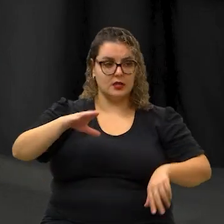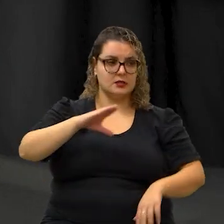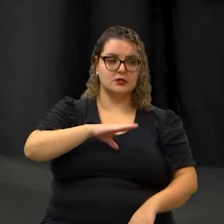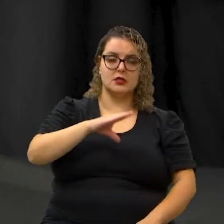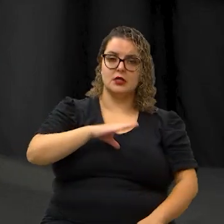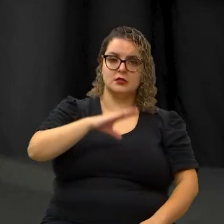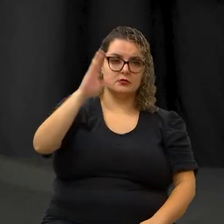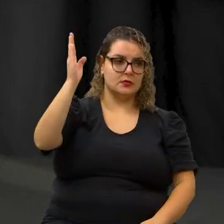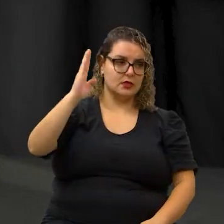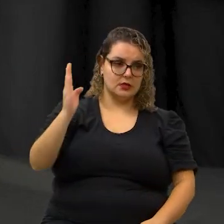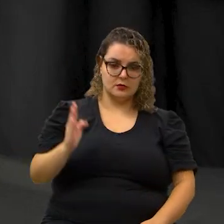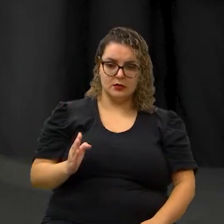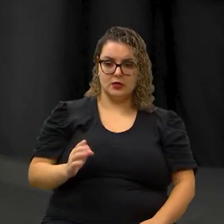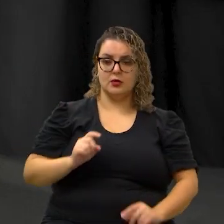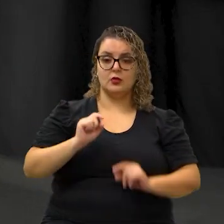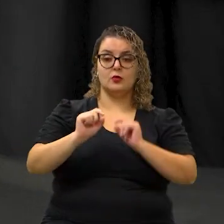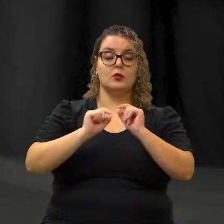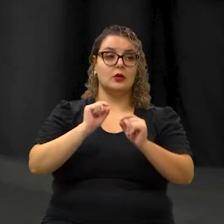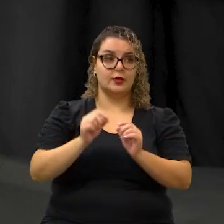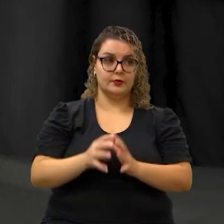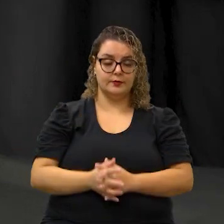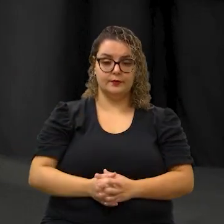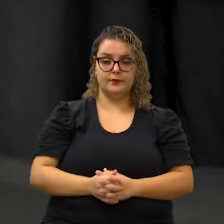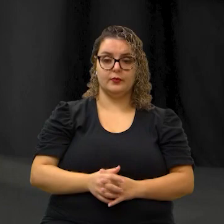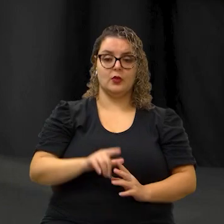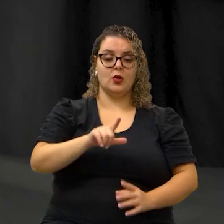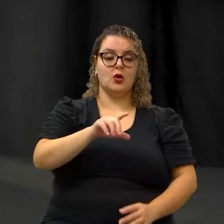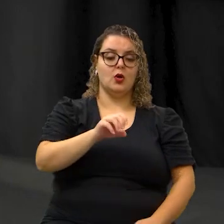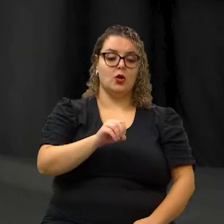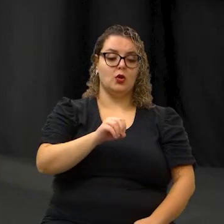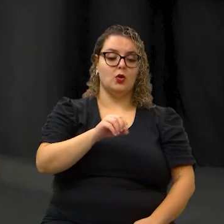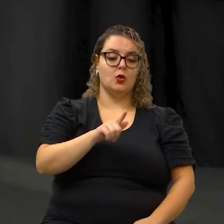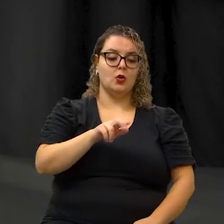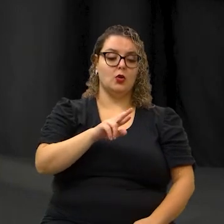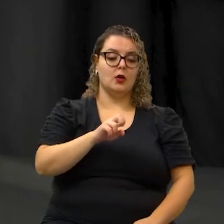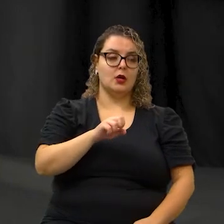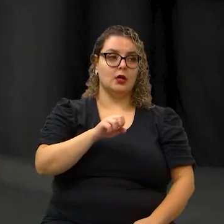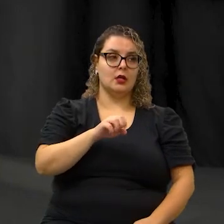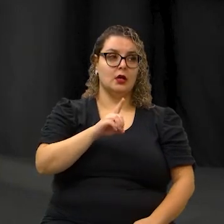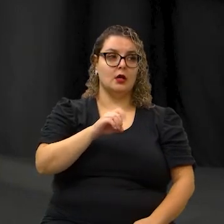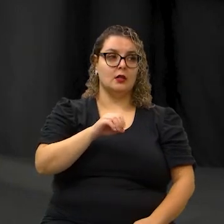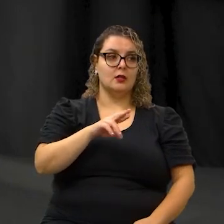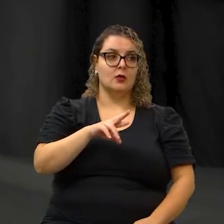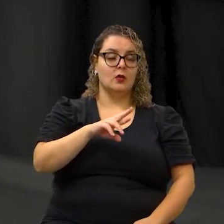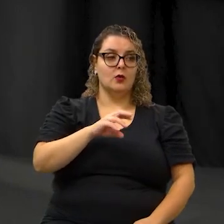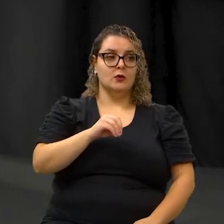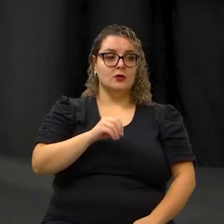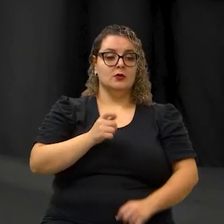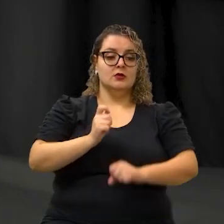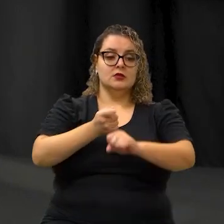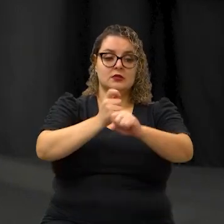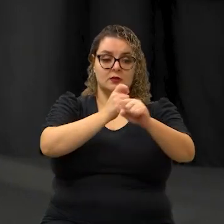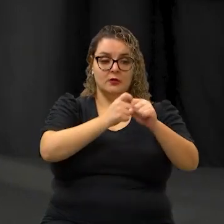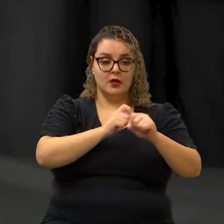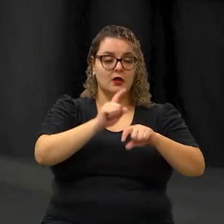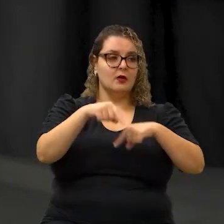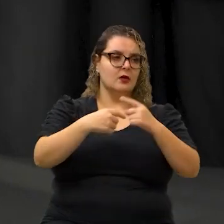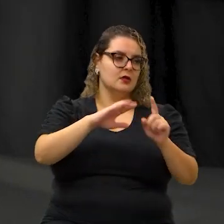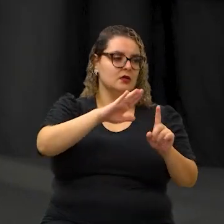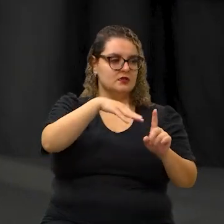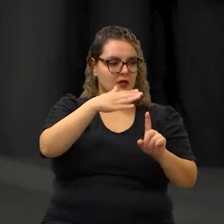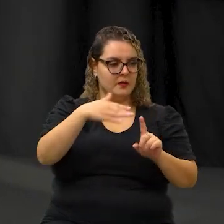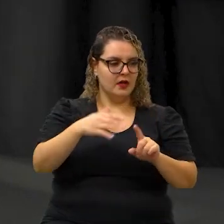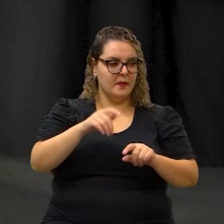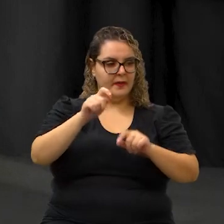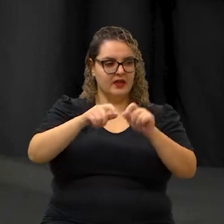em muitas cidades brasileiras, é a questão de logradouros, monumentos e outras